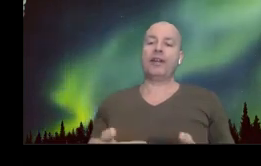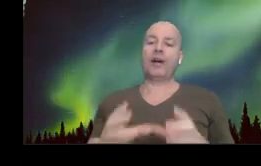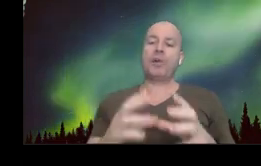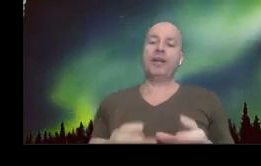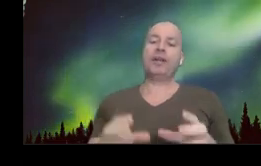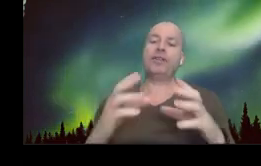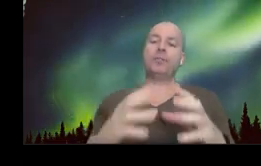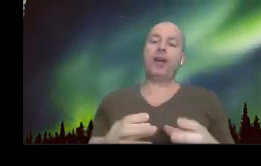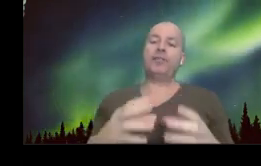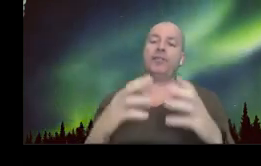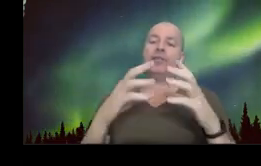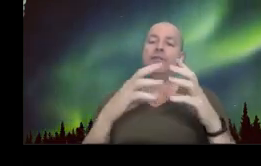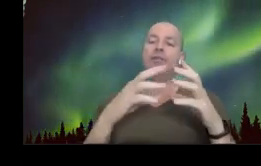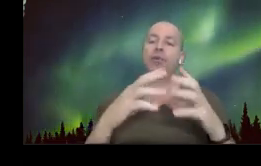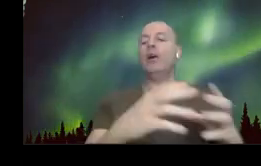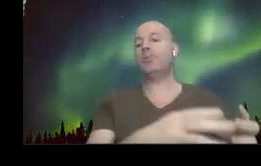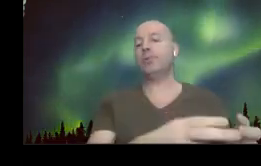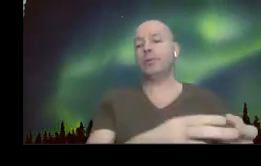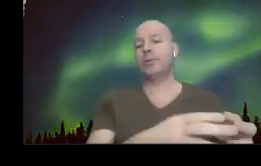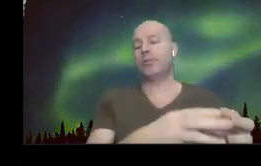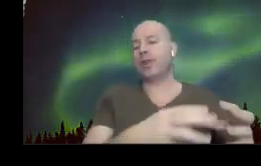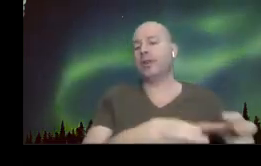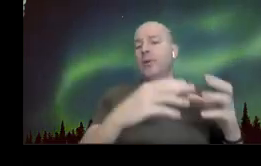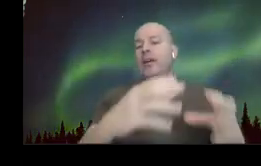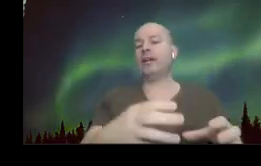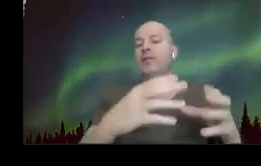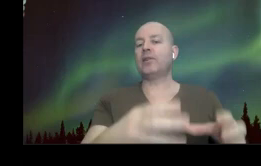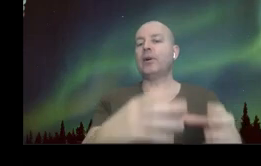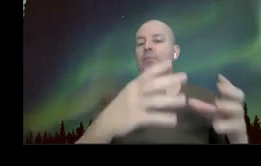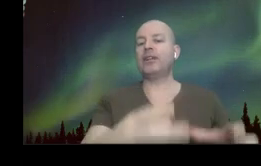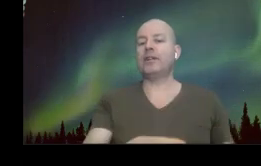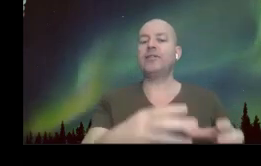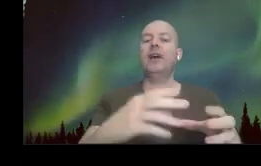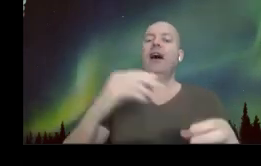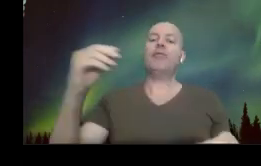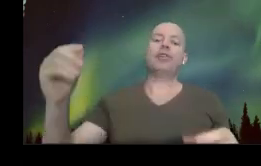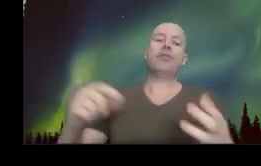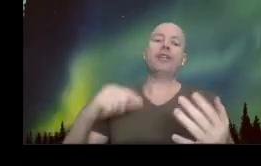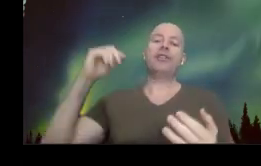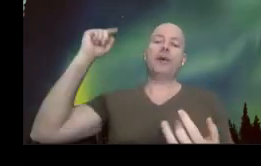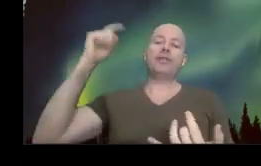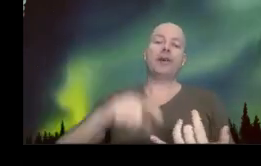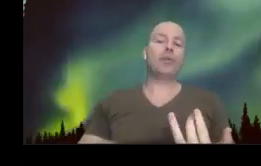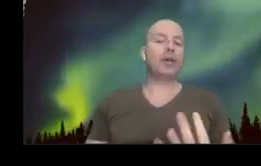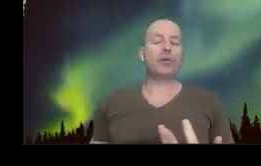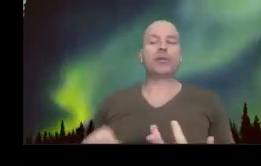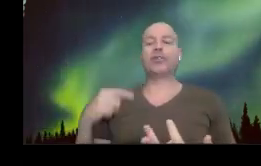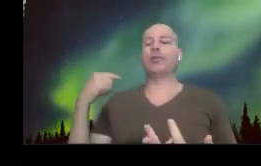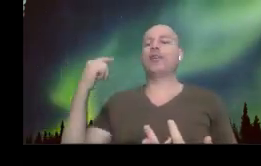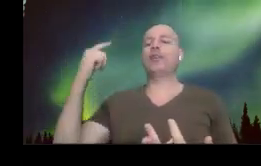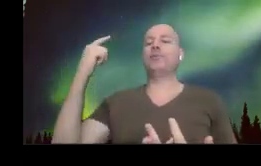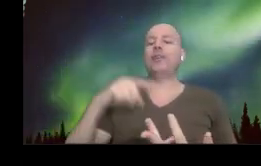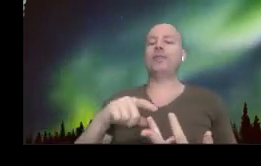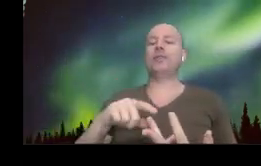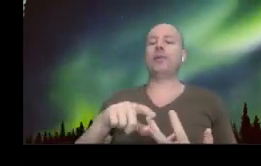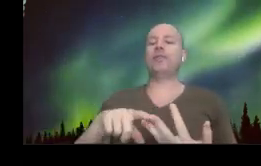Você vai ter apenas espécies do campo, porque são aquelas que são adaptadas. Ah, você não vai ter espécies arborícolas,